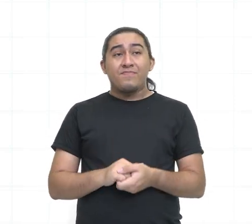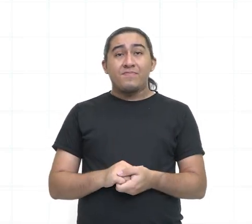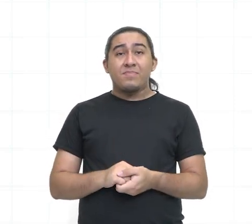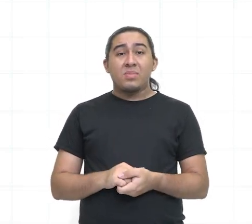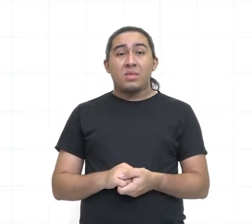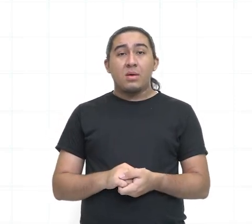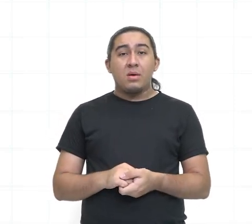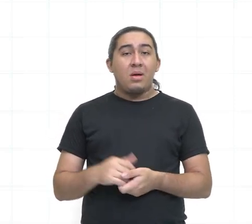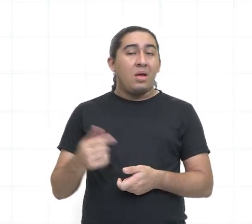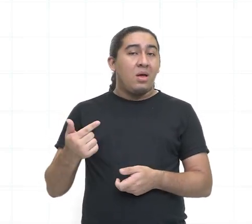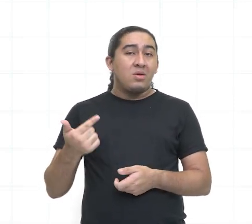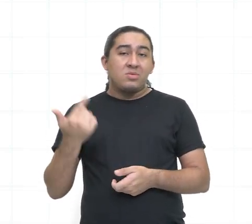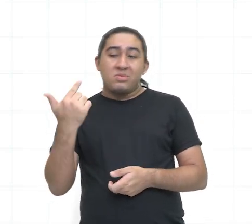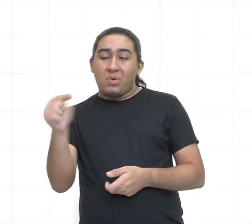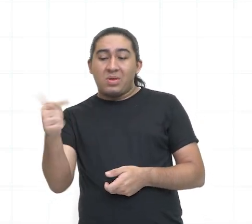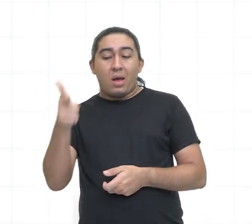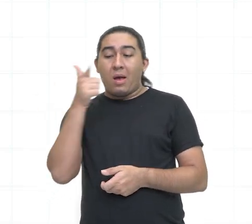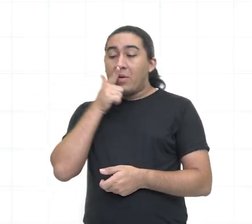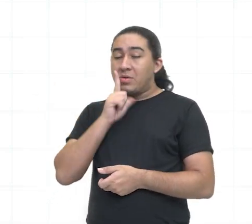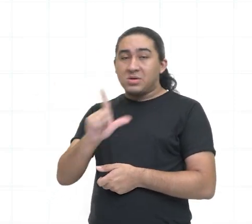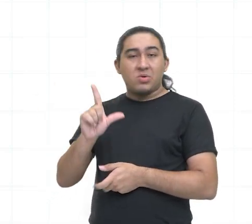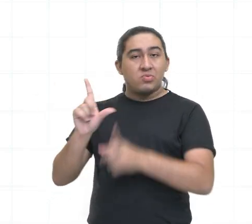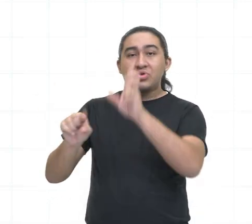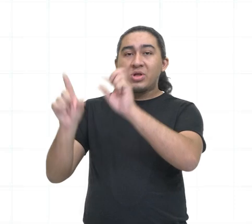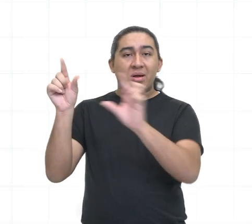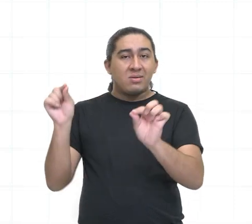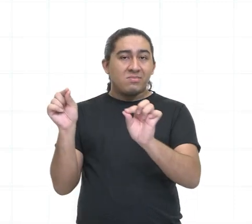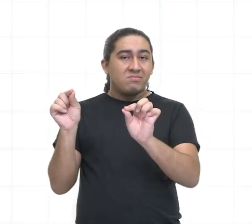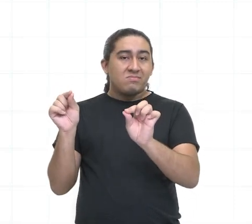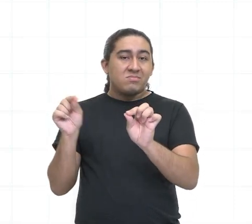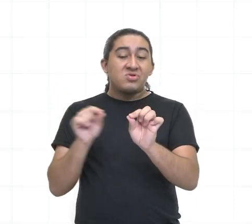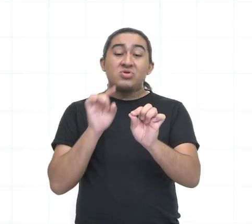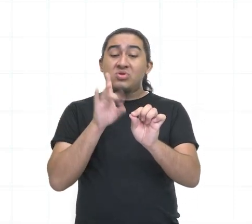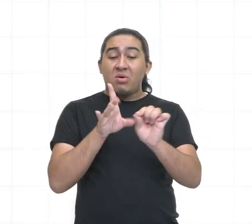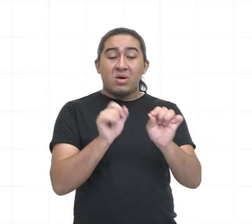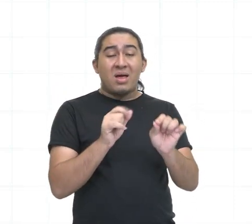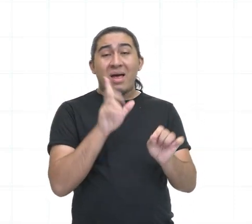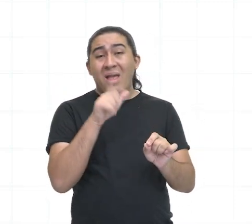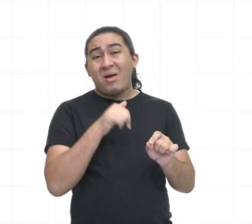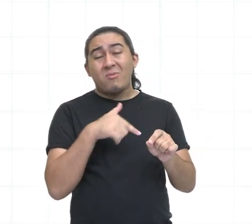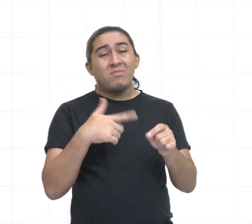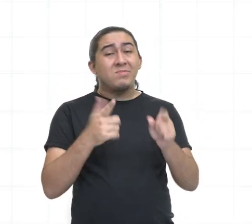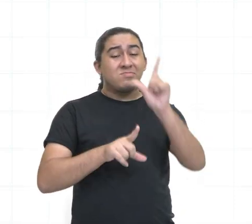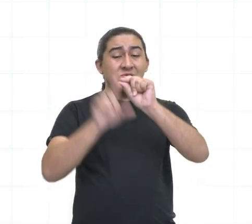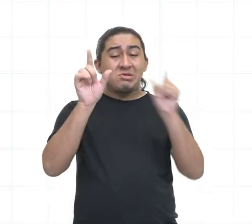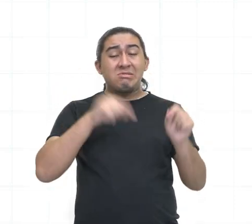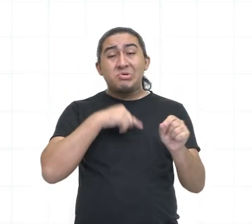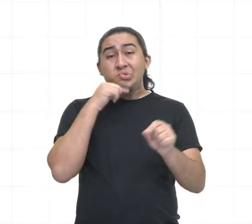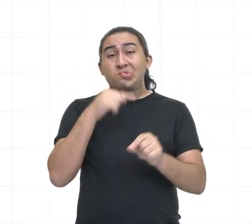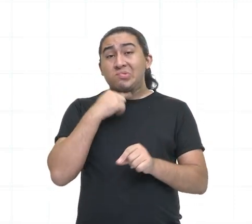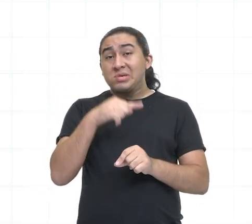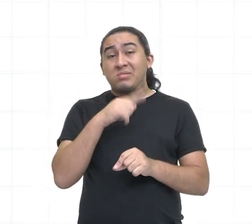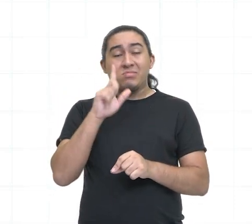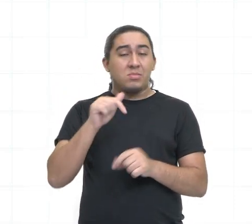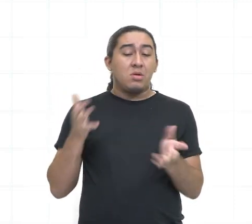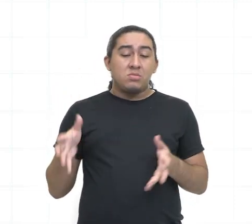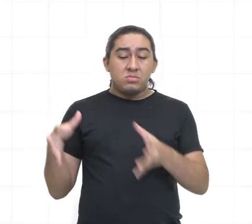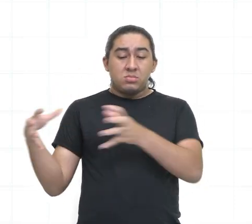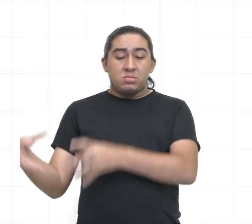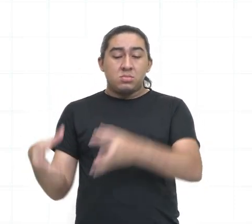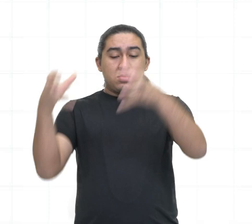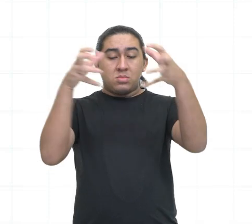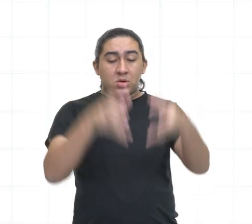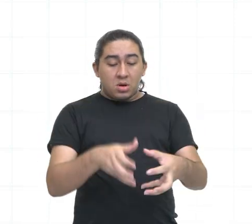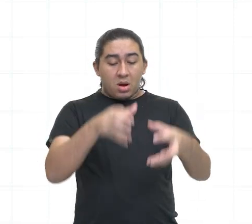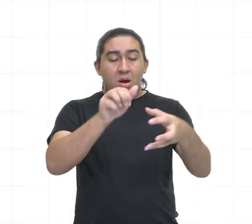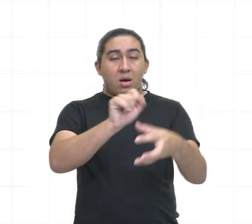ser uma estrela propriamente dita. Tudo bem? Então elas são estrelas que falharam e aí são classificadas como